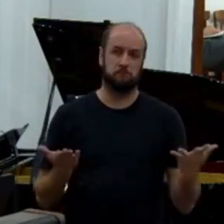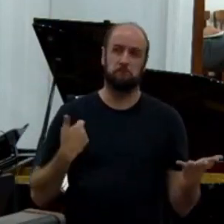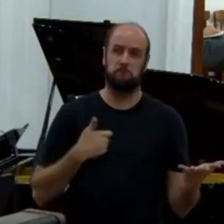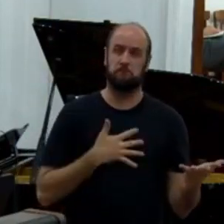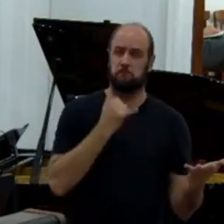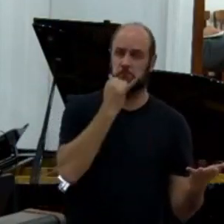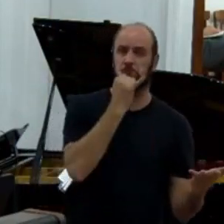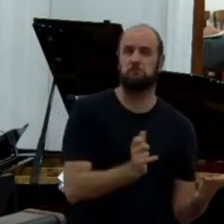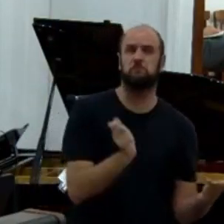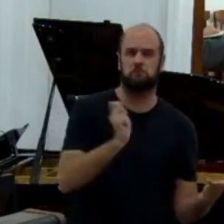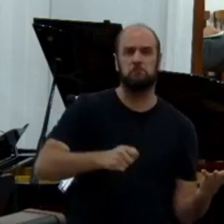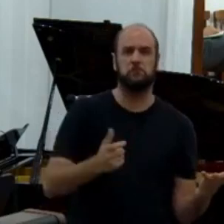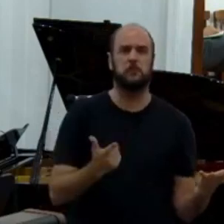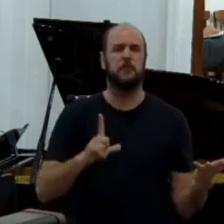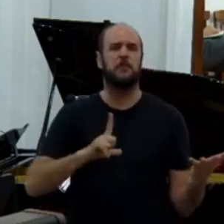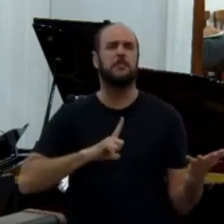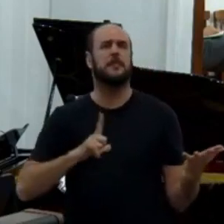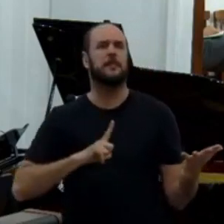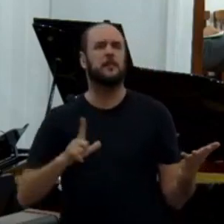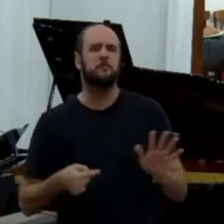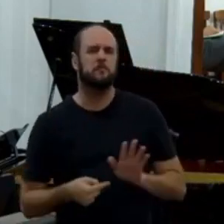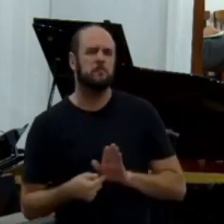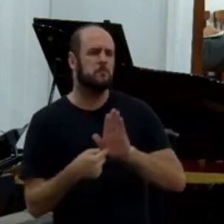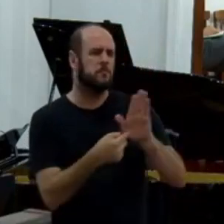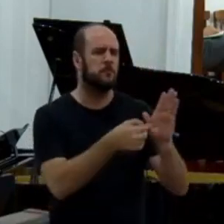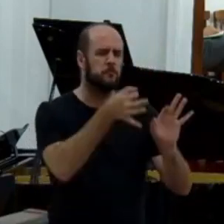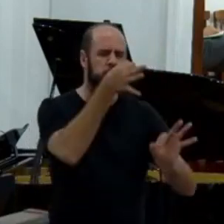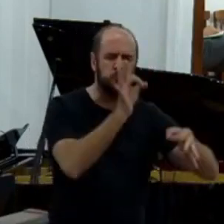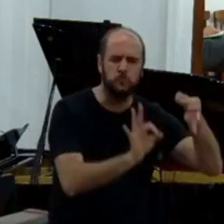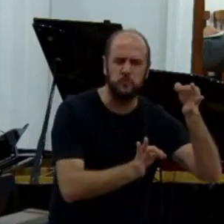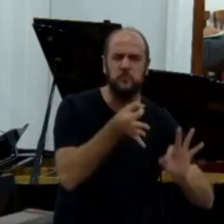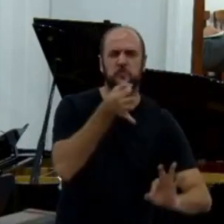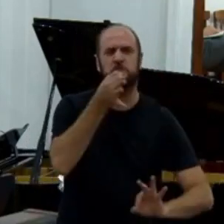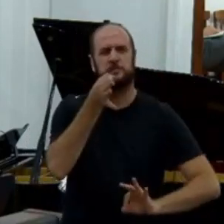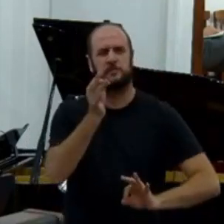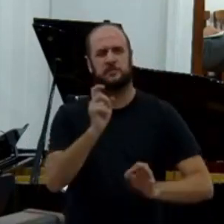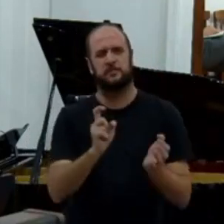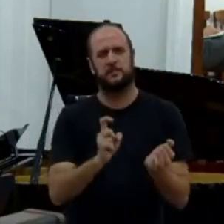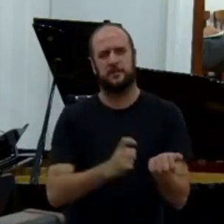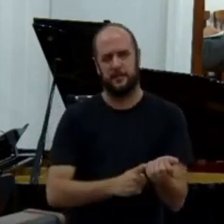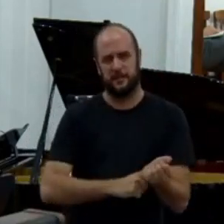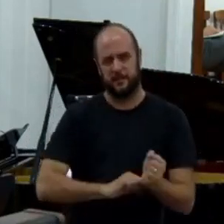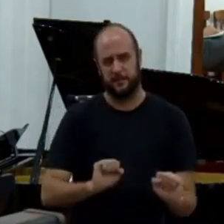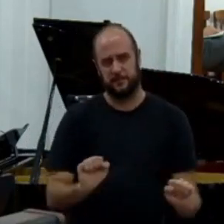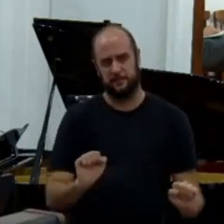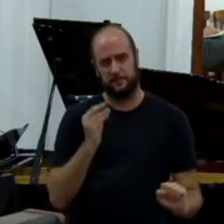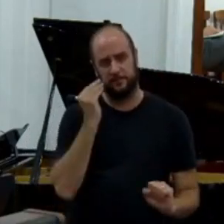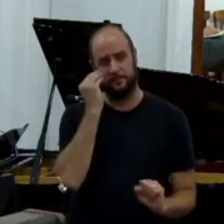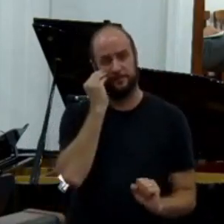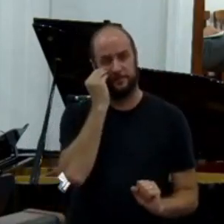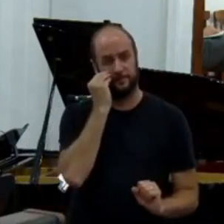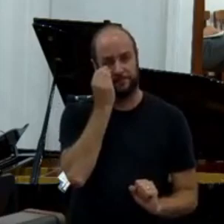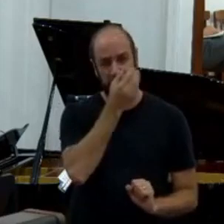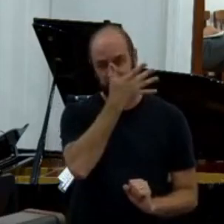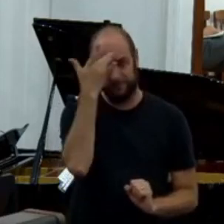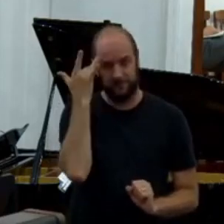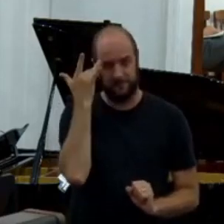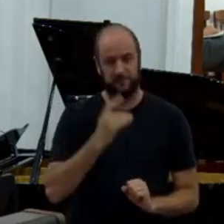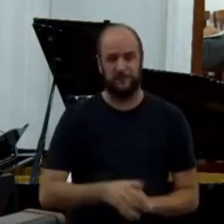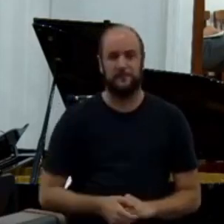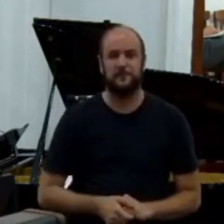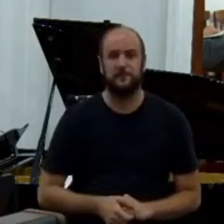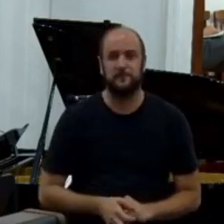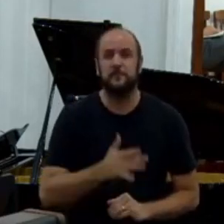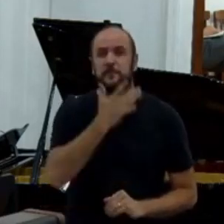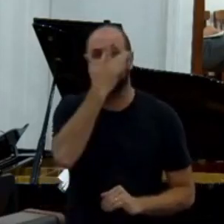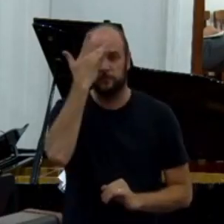então dizer que existe uma expressão justa da ira na experiência dos seres humanos. Os seres